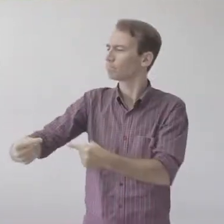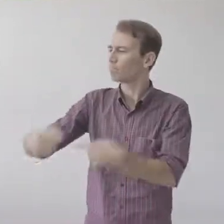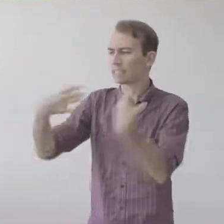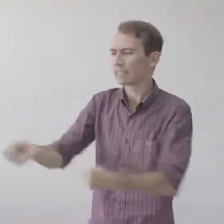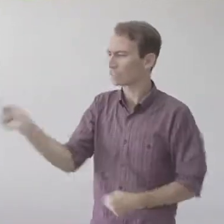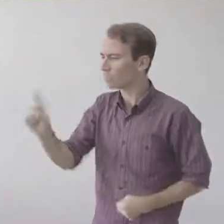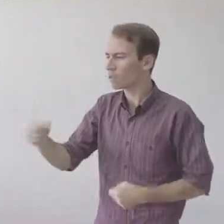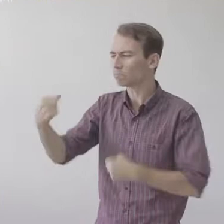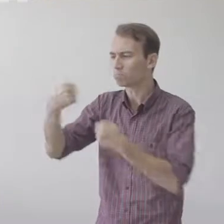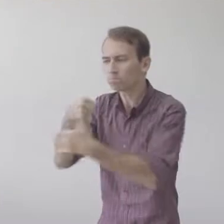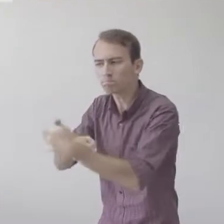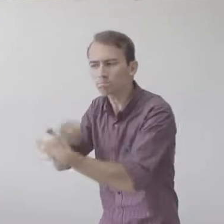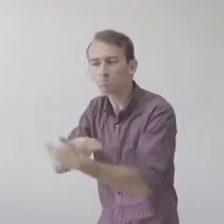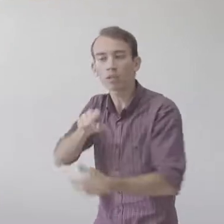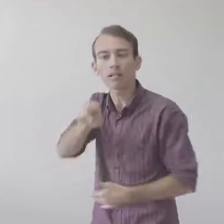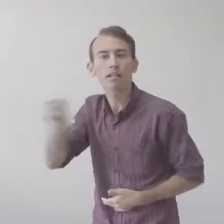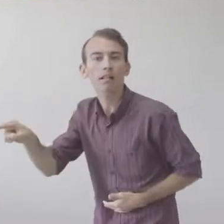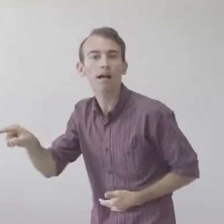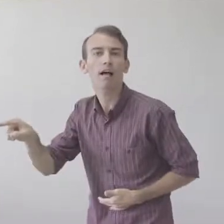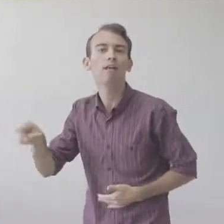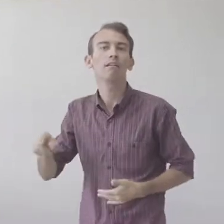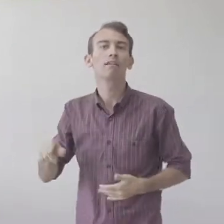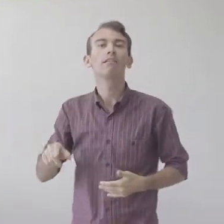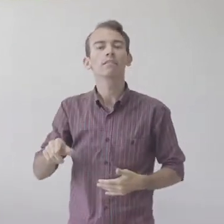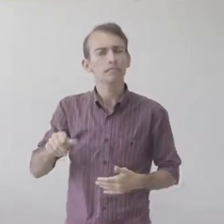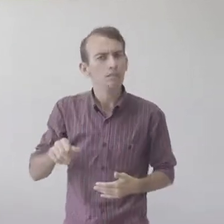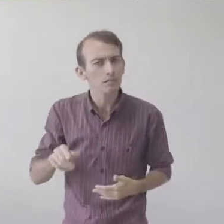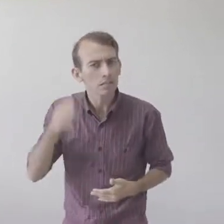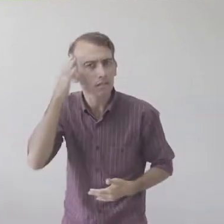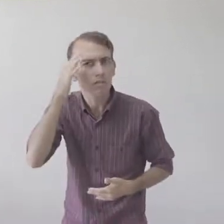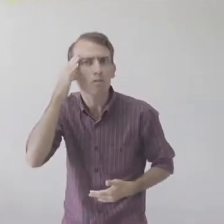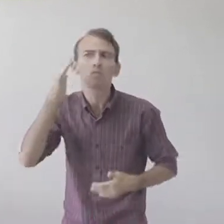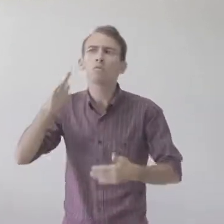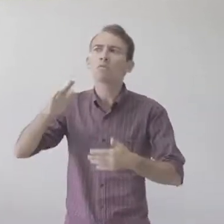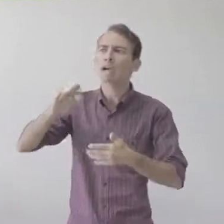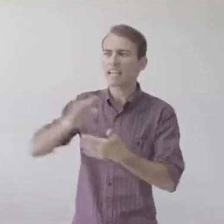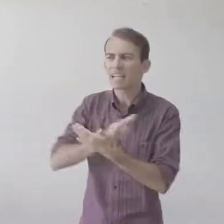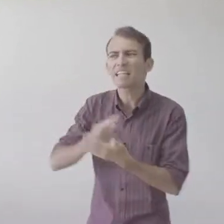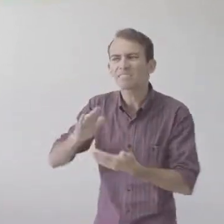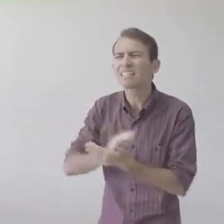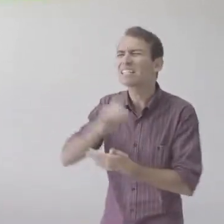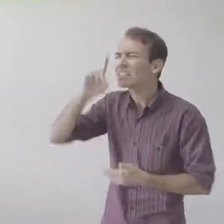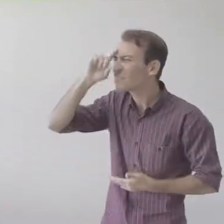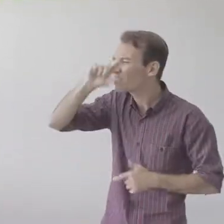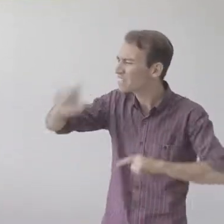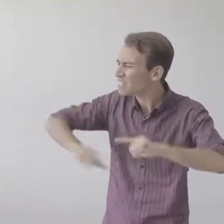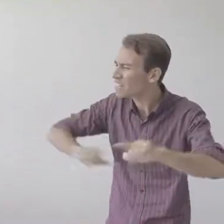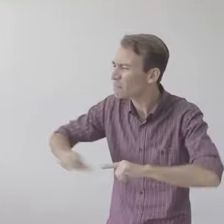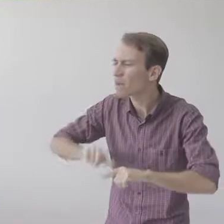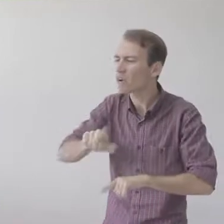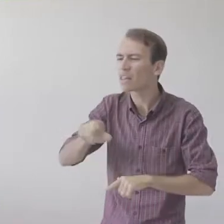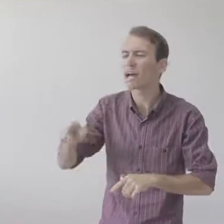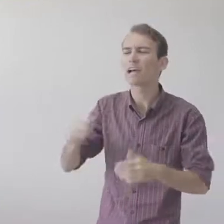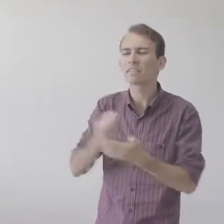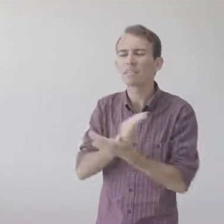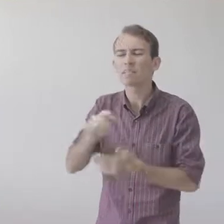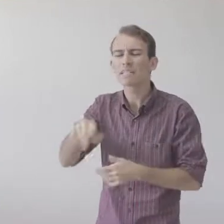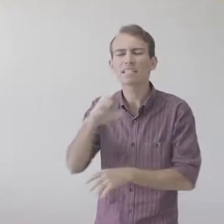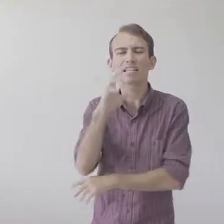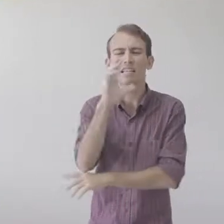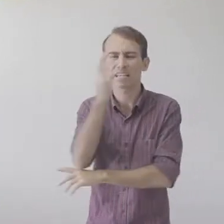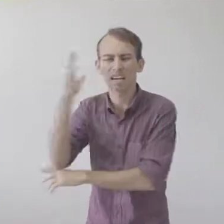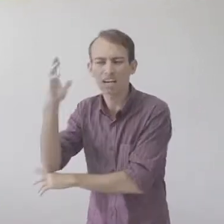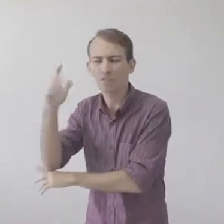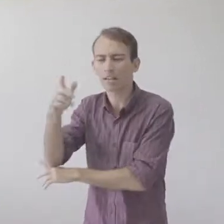né quem tem o cuidado também é para se manter o equilíbrio então a gente observa que essa é a necessidade